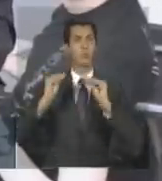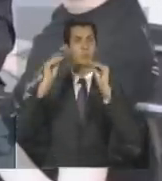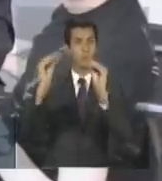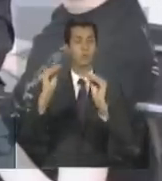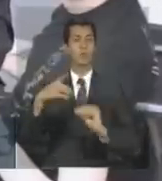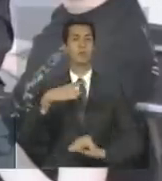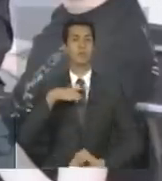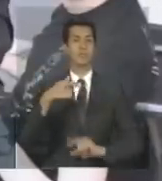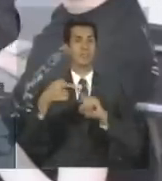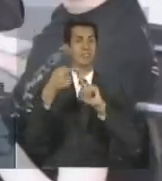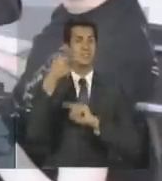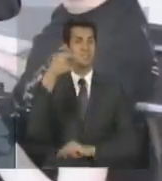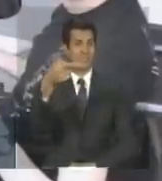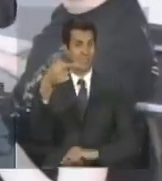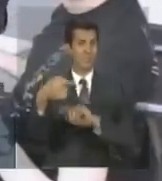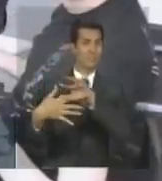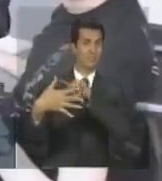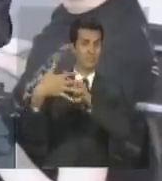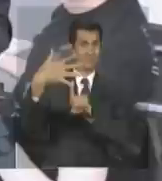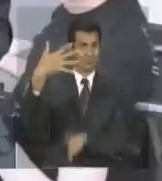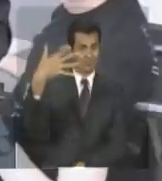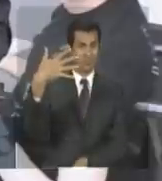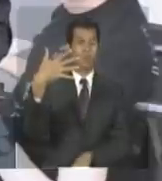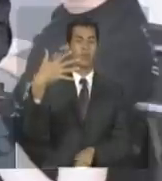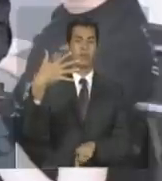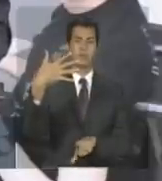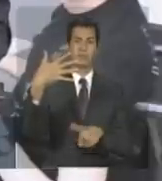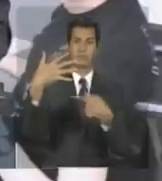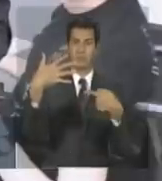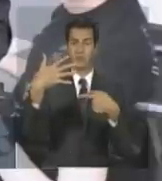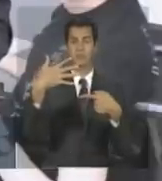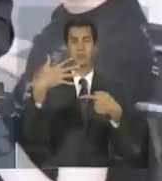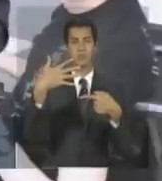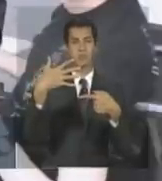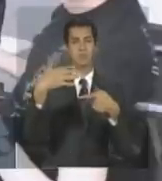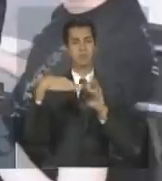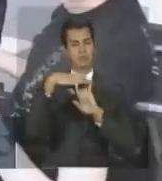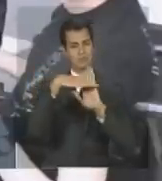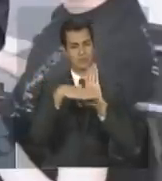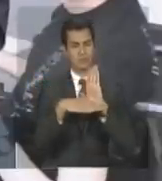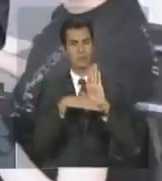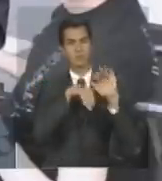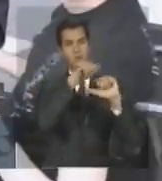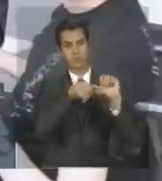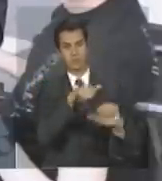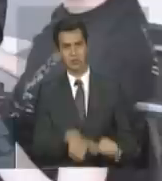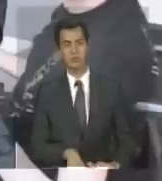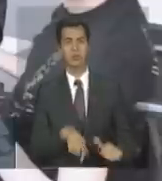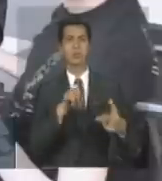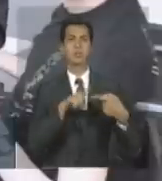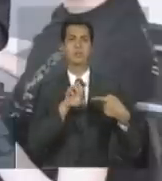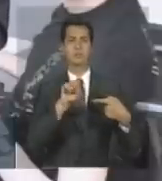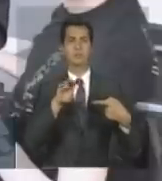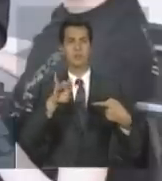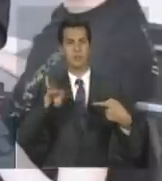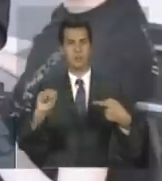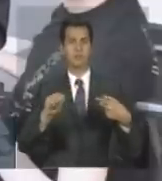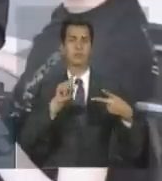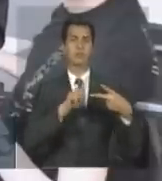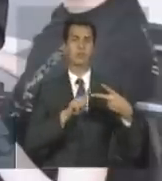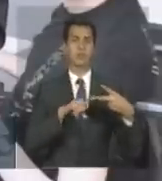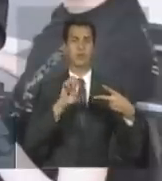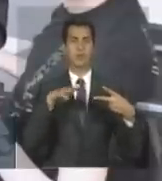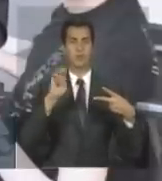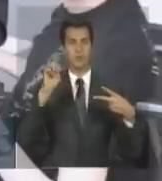7 grandes reformas que compõem uma grande reforma de acesso. A avaliação de qualidade pelos Sinais, a reforma do acesso